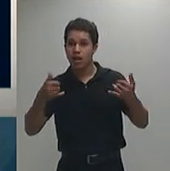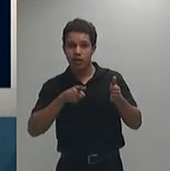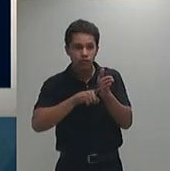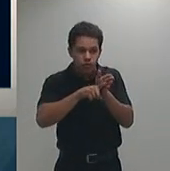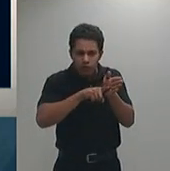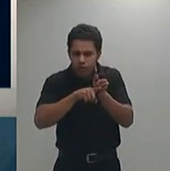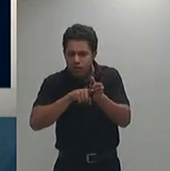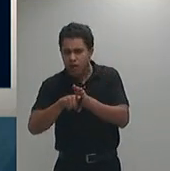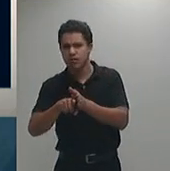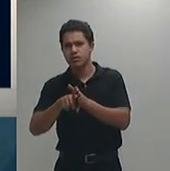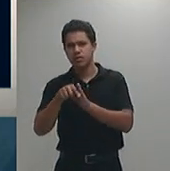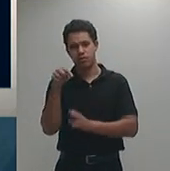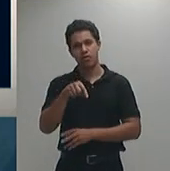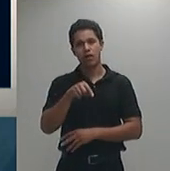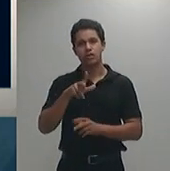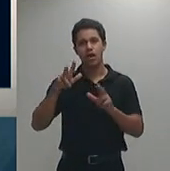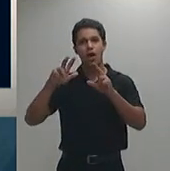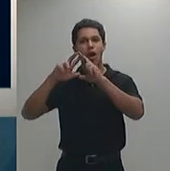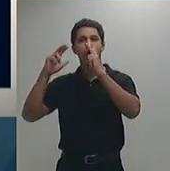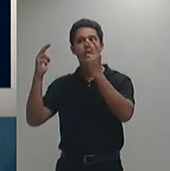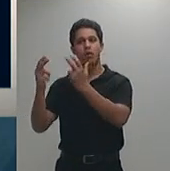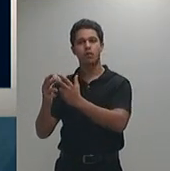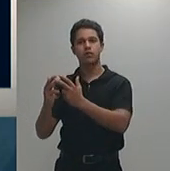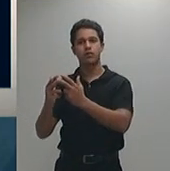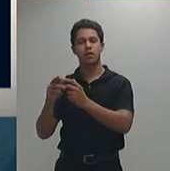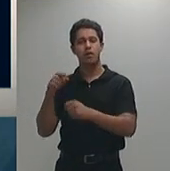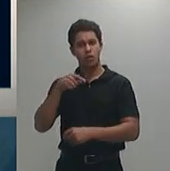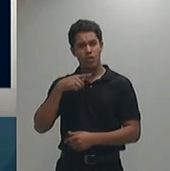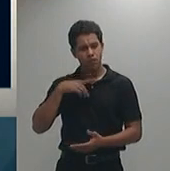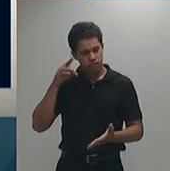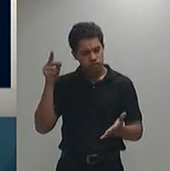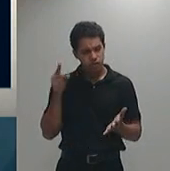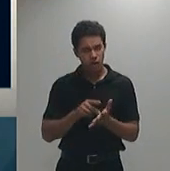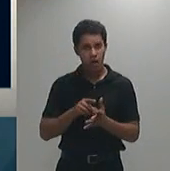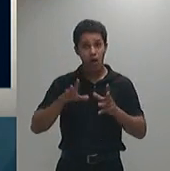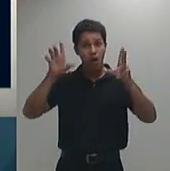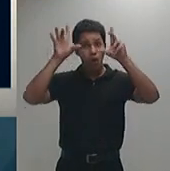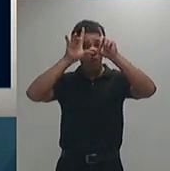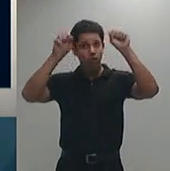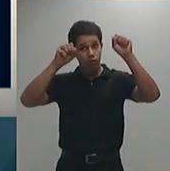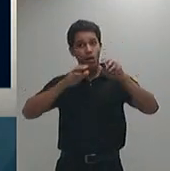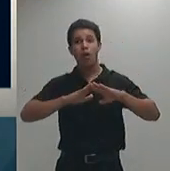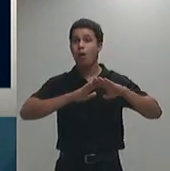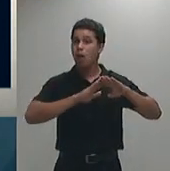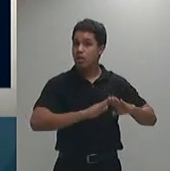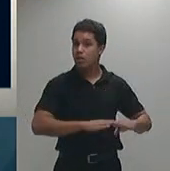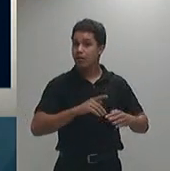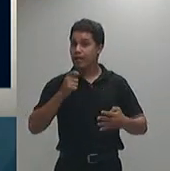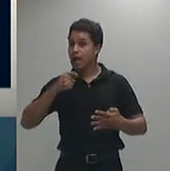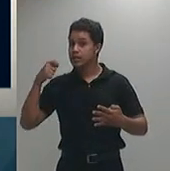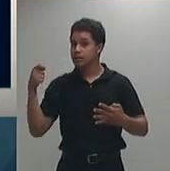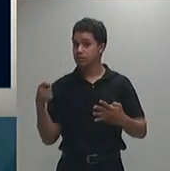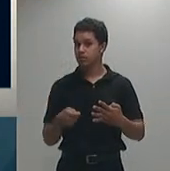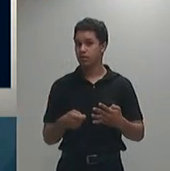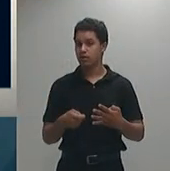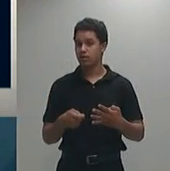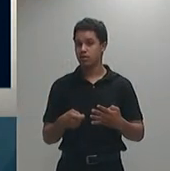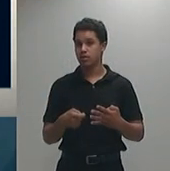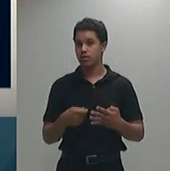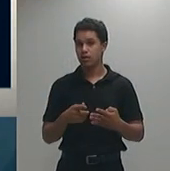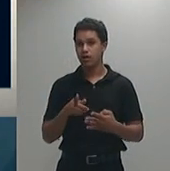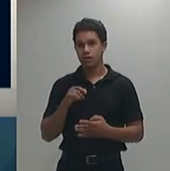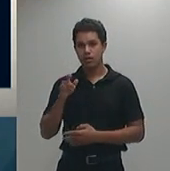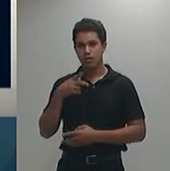dessa corte no caso concreto o tribunal Manteve a sentença de procedência que em virtude